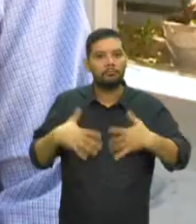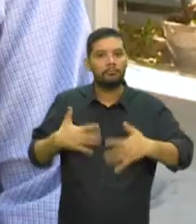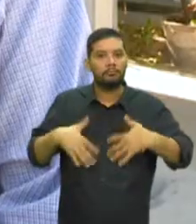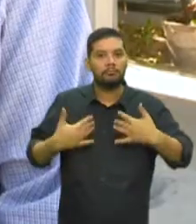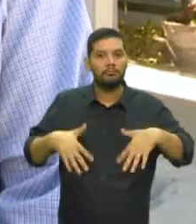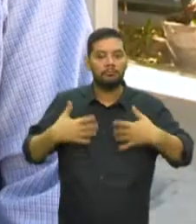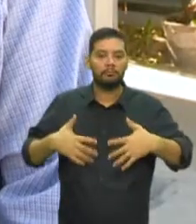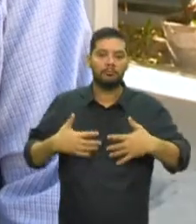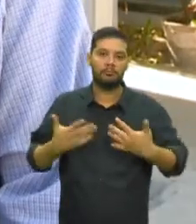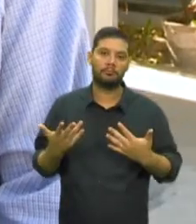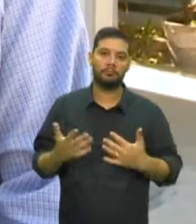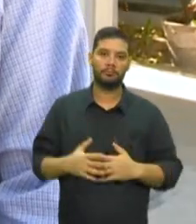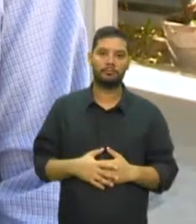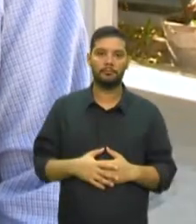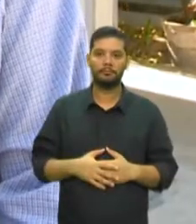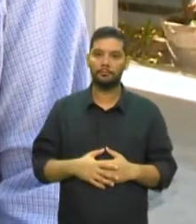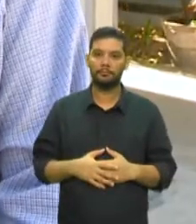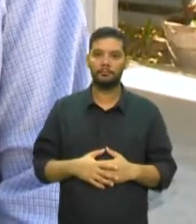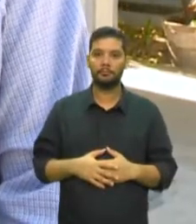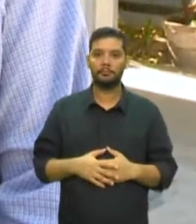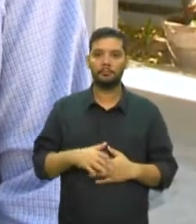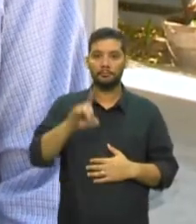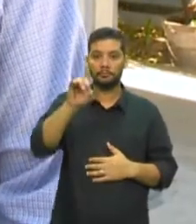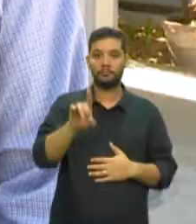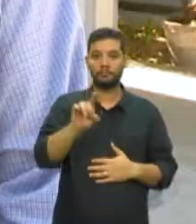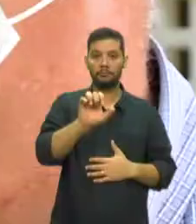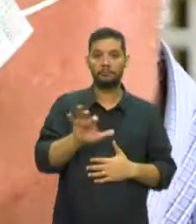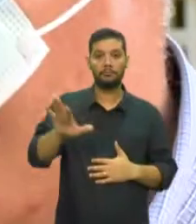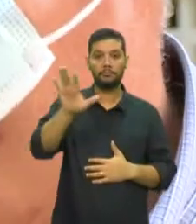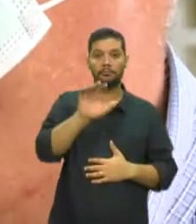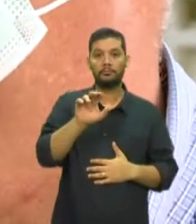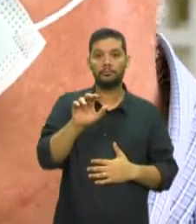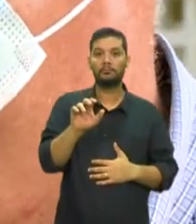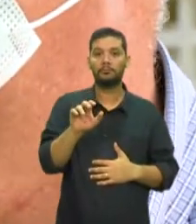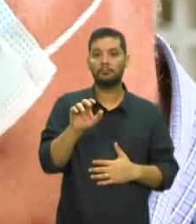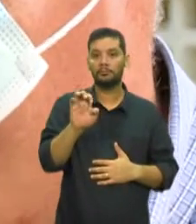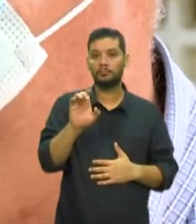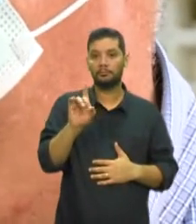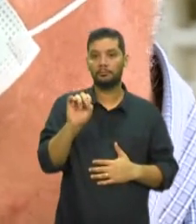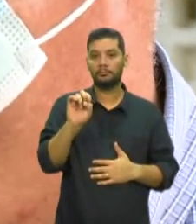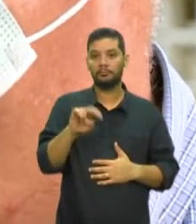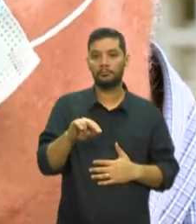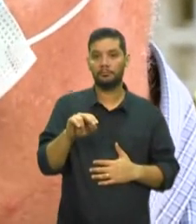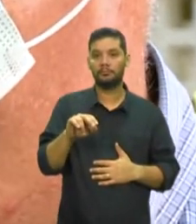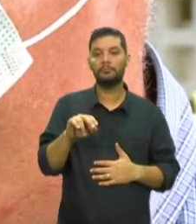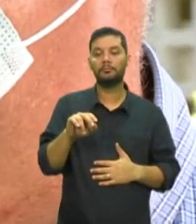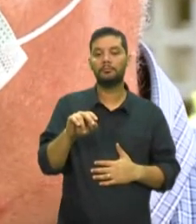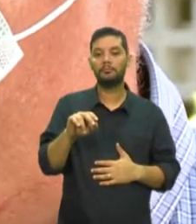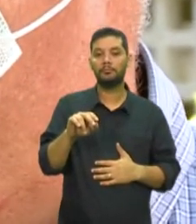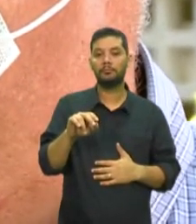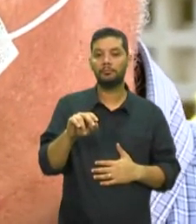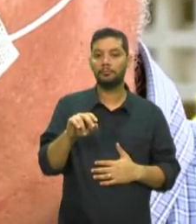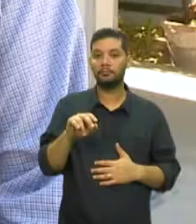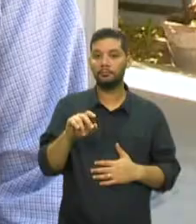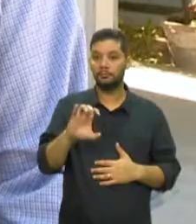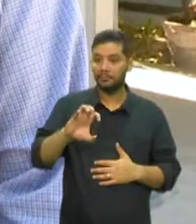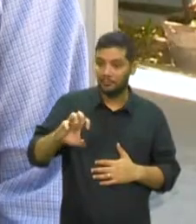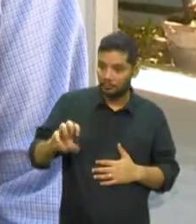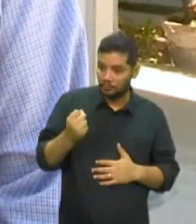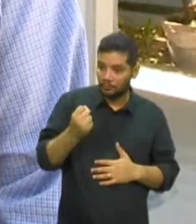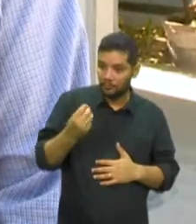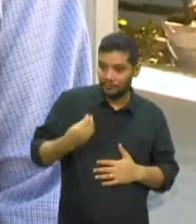familiares. O diretor-geral do hospital, Edson Burrana, diz que cada vida salva no hospital foi uma vitória